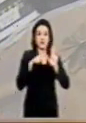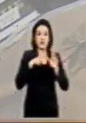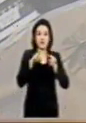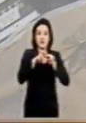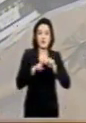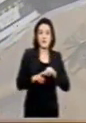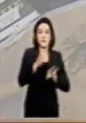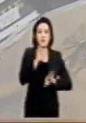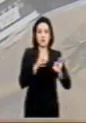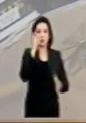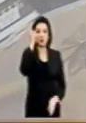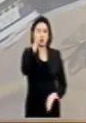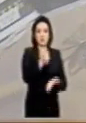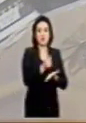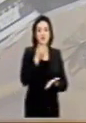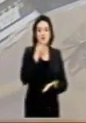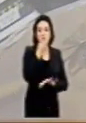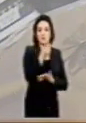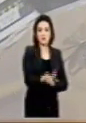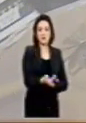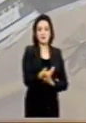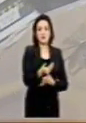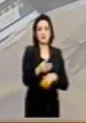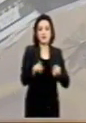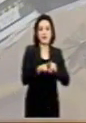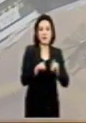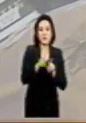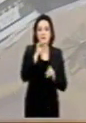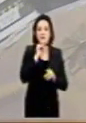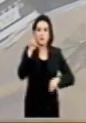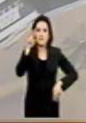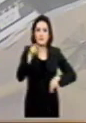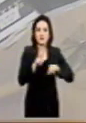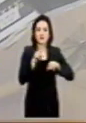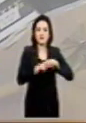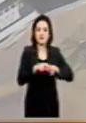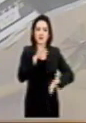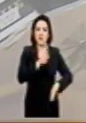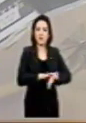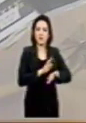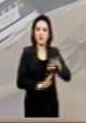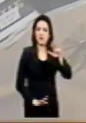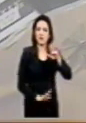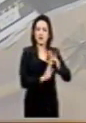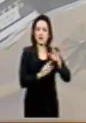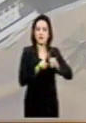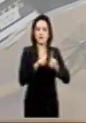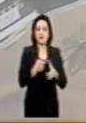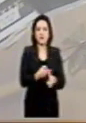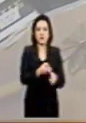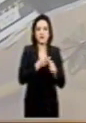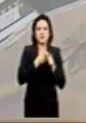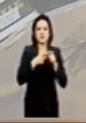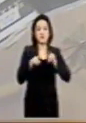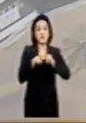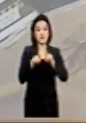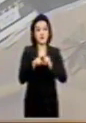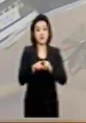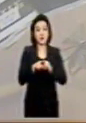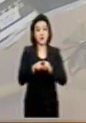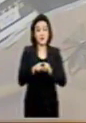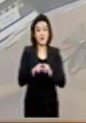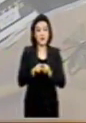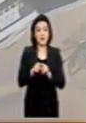reclamado, inclusive prisões temporárias, suspensão de função pública e ordem de busca e apreensão a